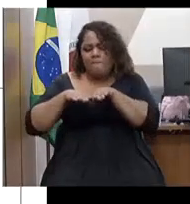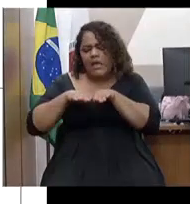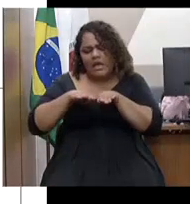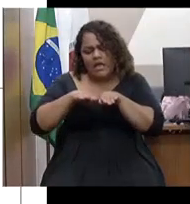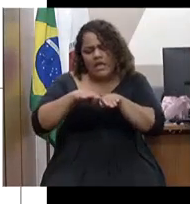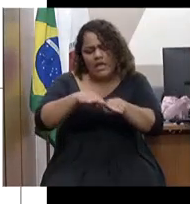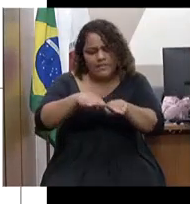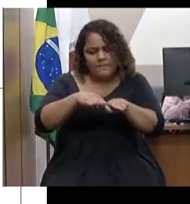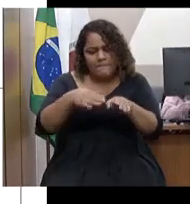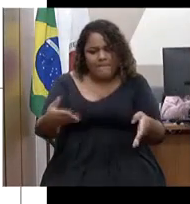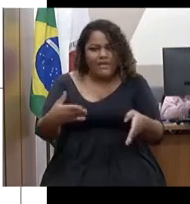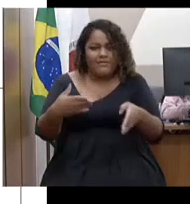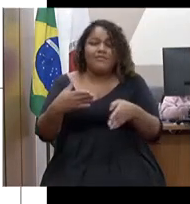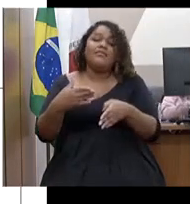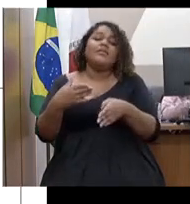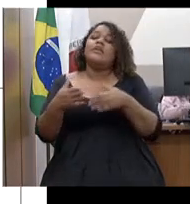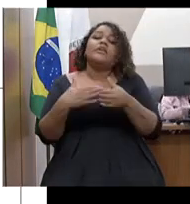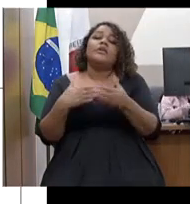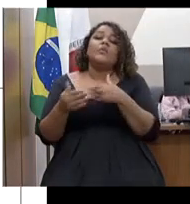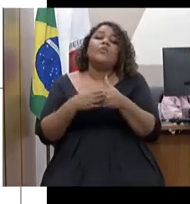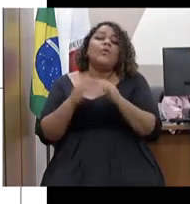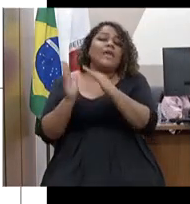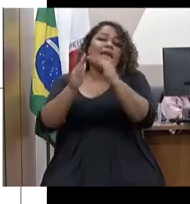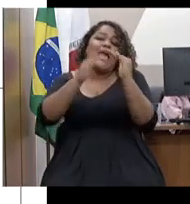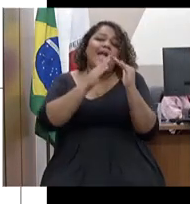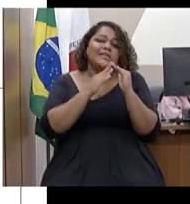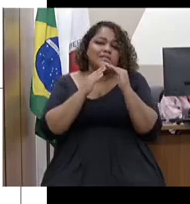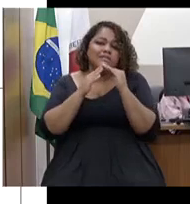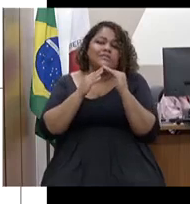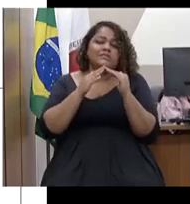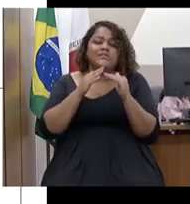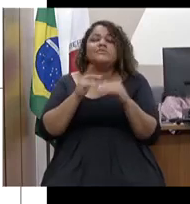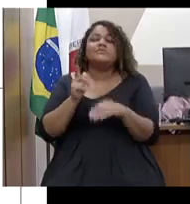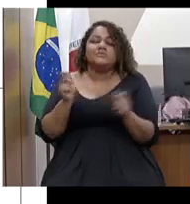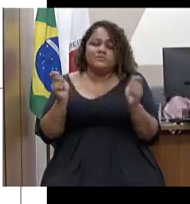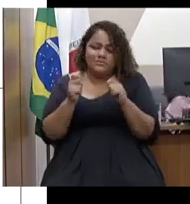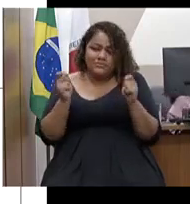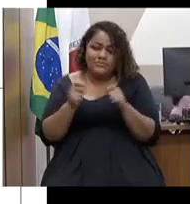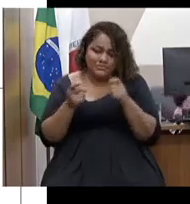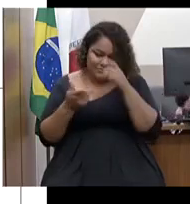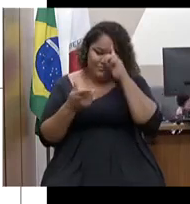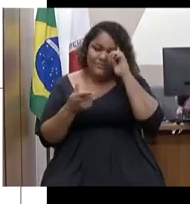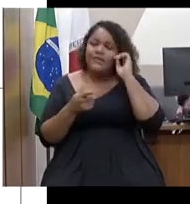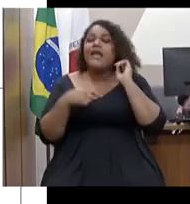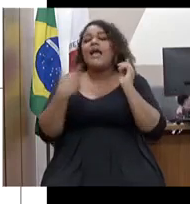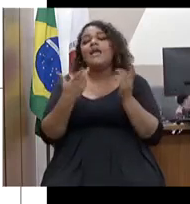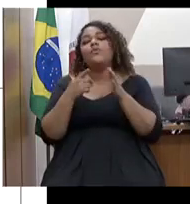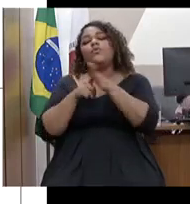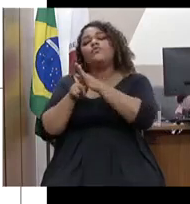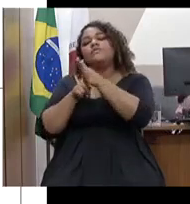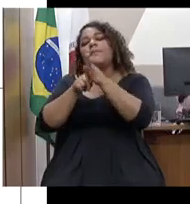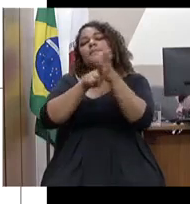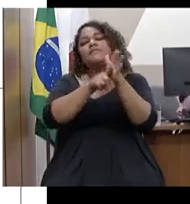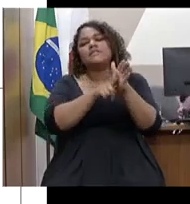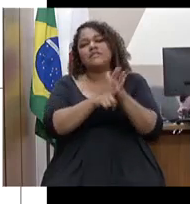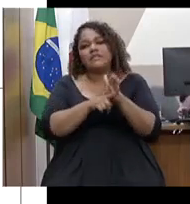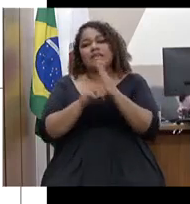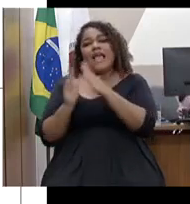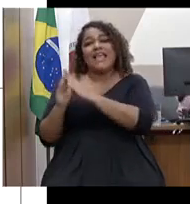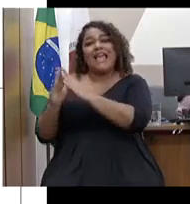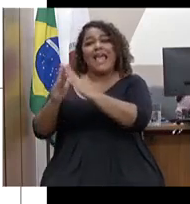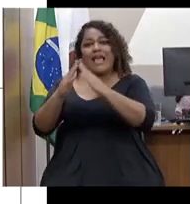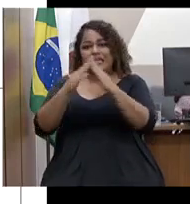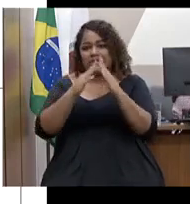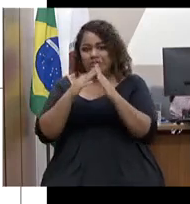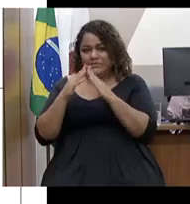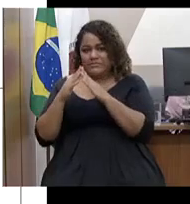então Quando você vai e faz uma pesquisa domiciliar é interessantíssimo o